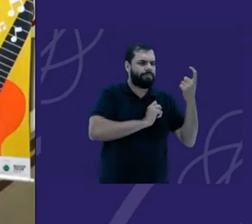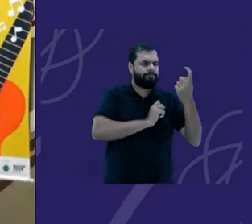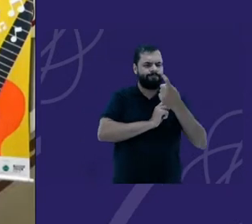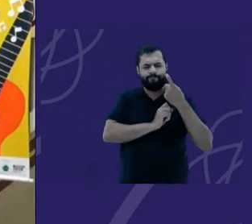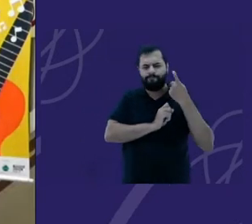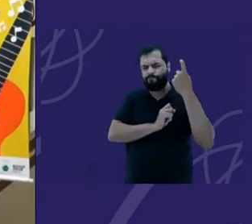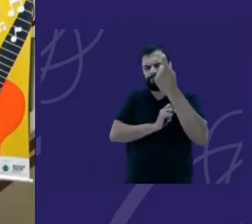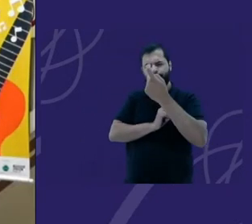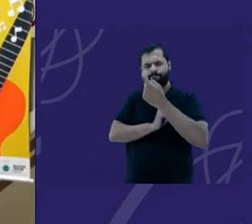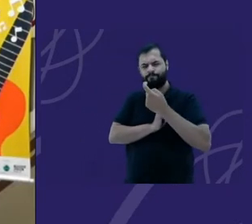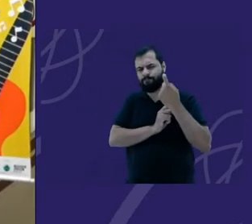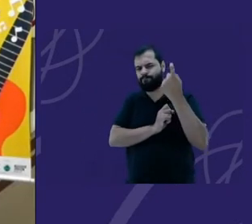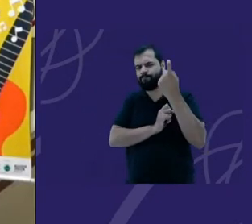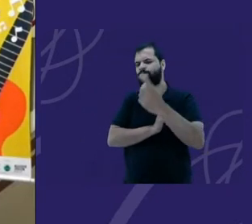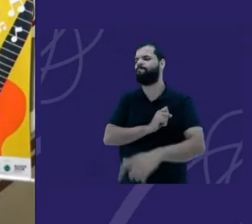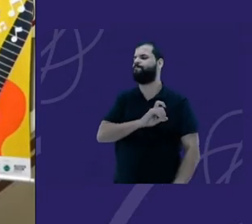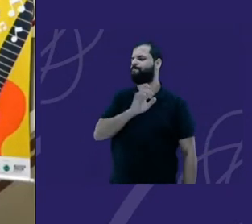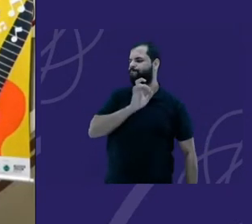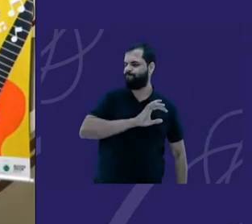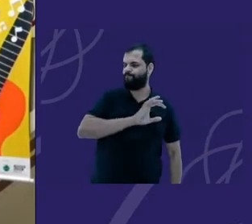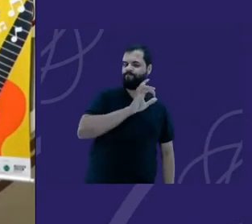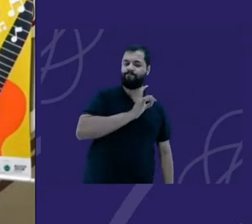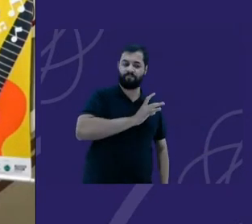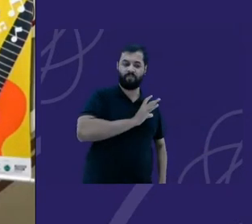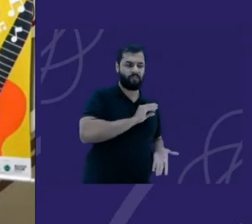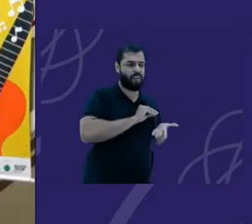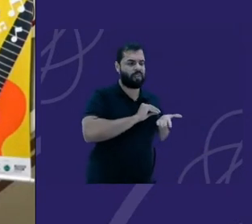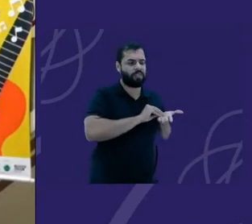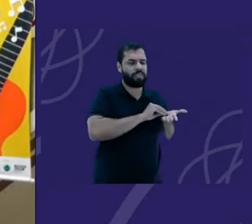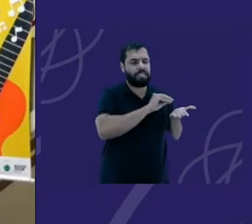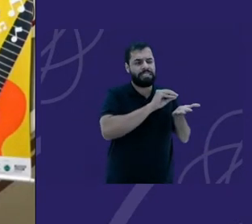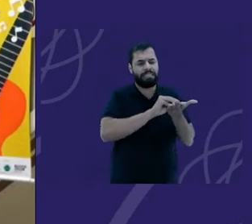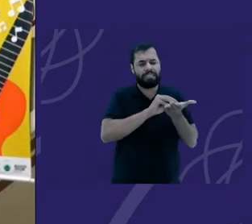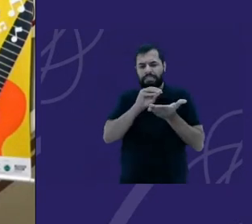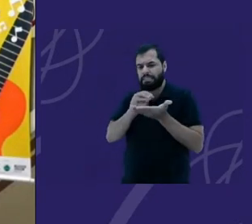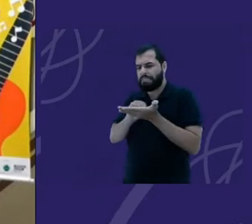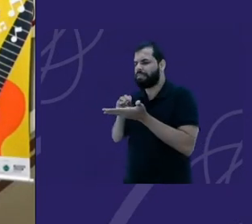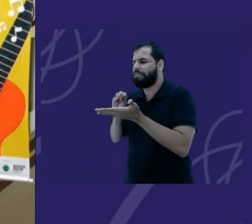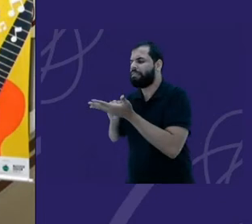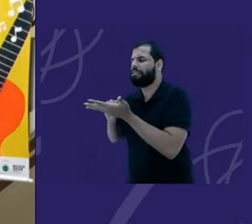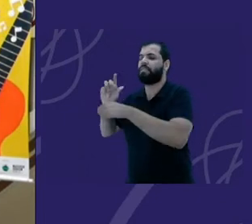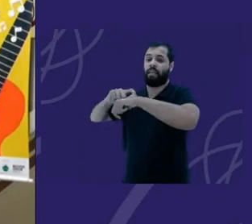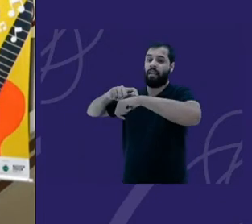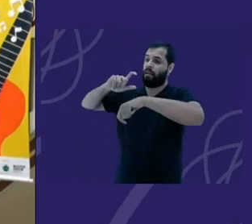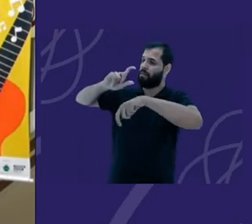Com medo de não ter tempo de